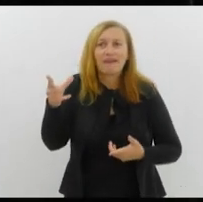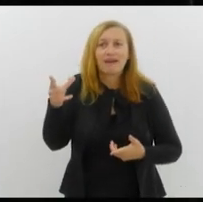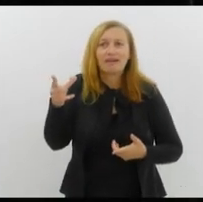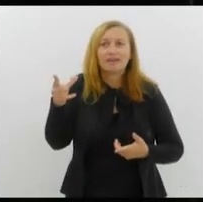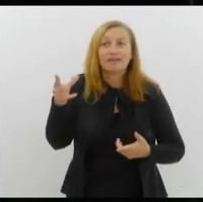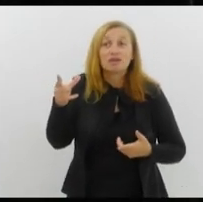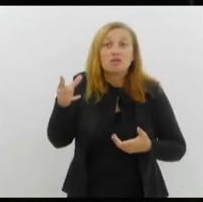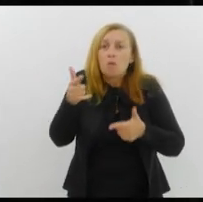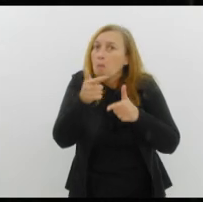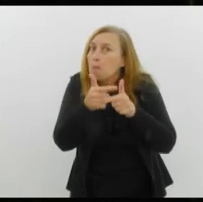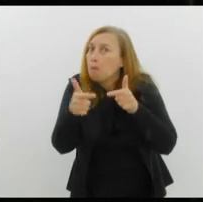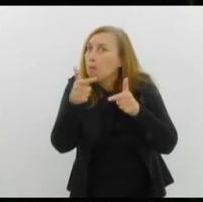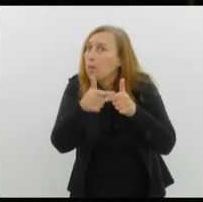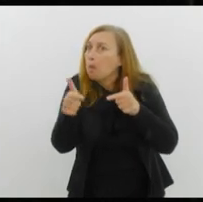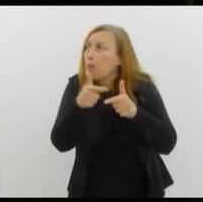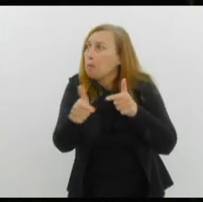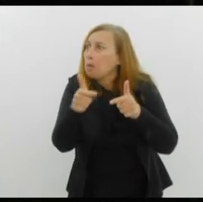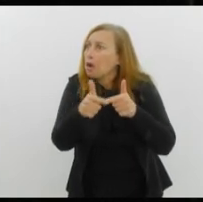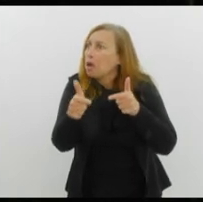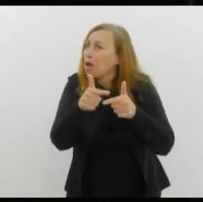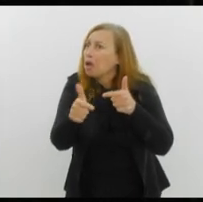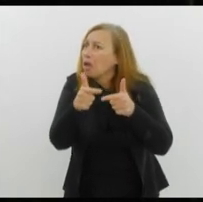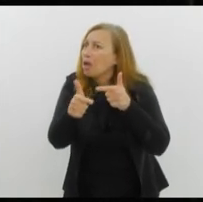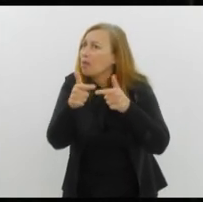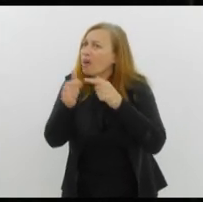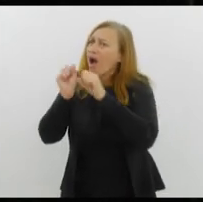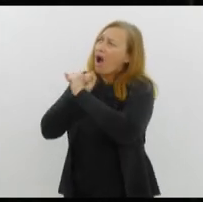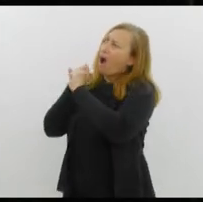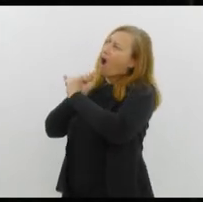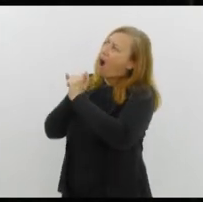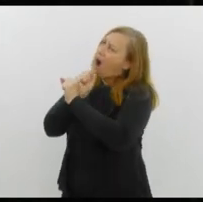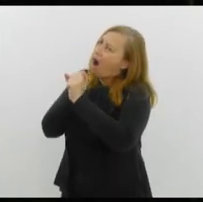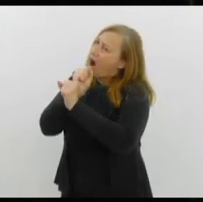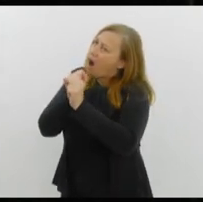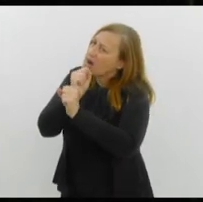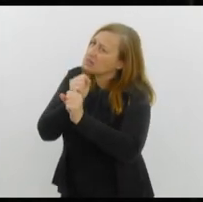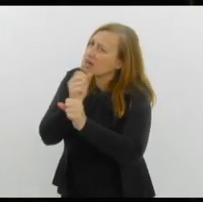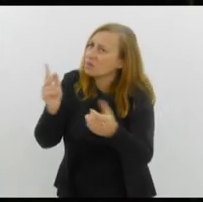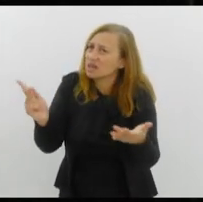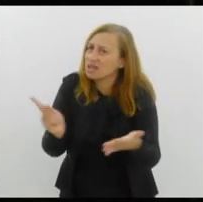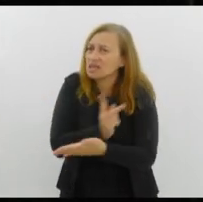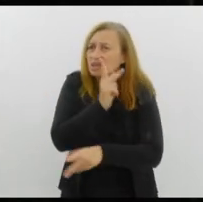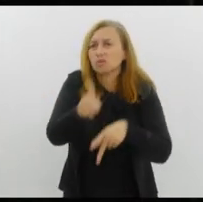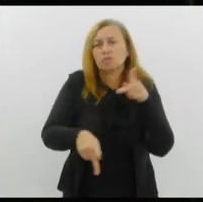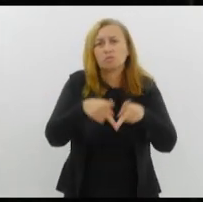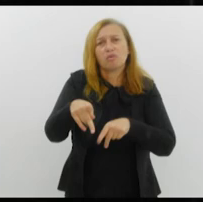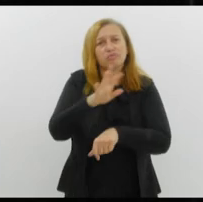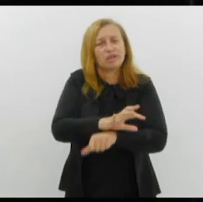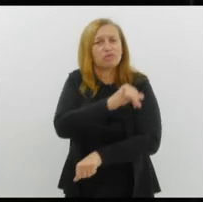para um problema que vem assolando grande parte da população do estado do Rio de Janeiro.